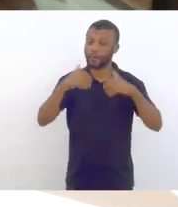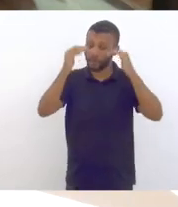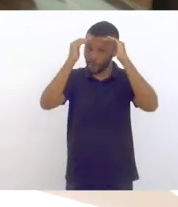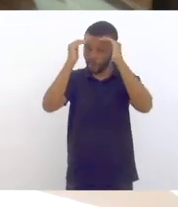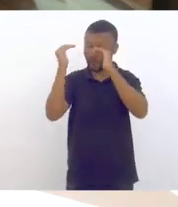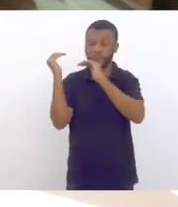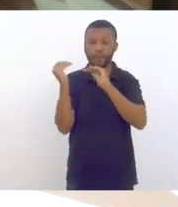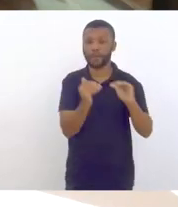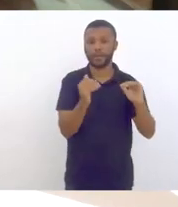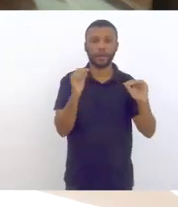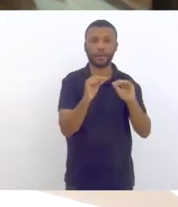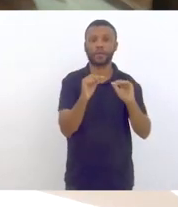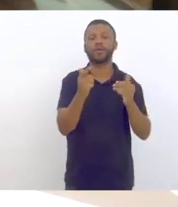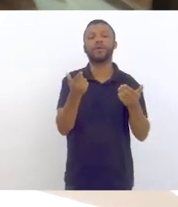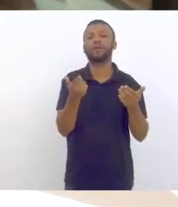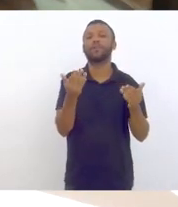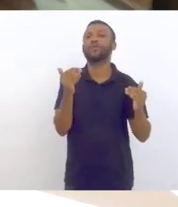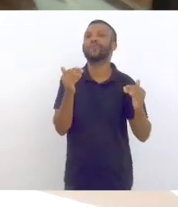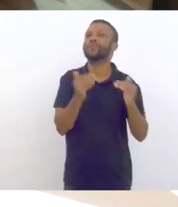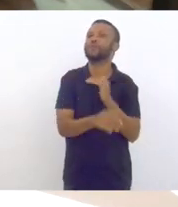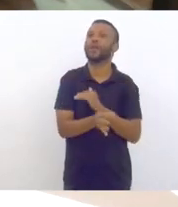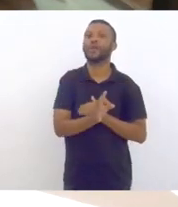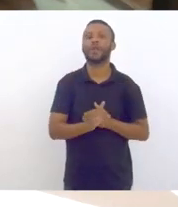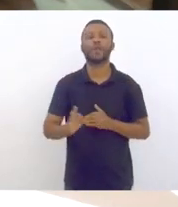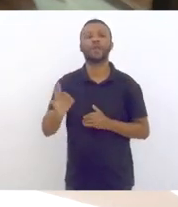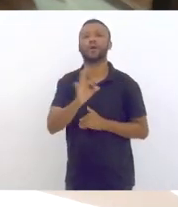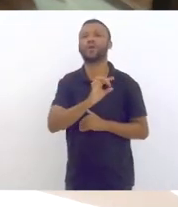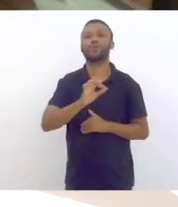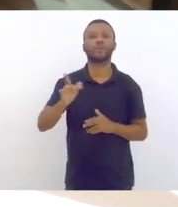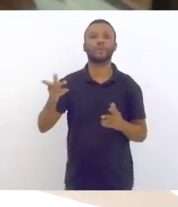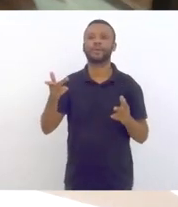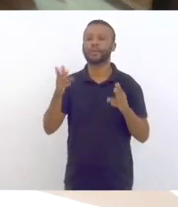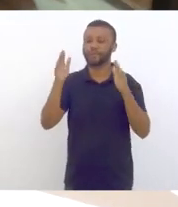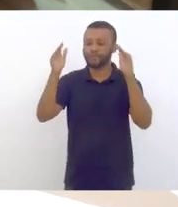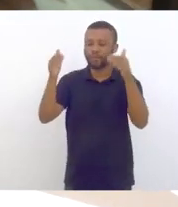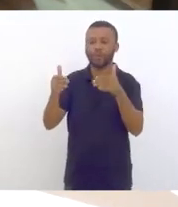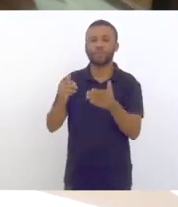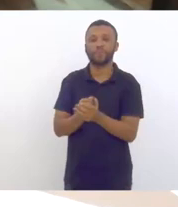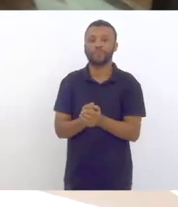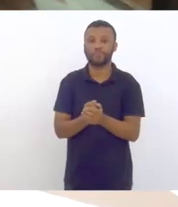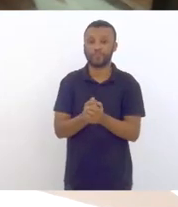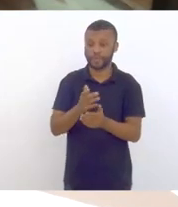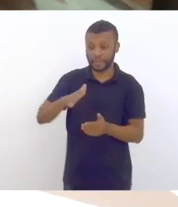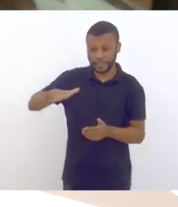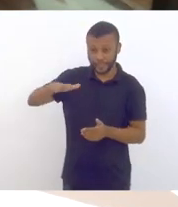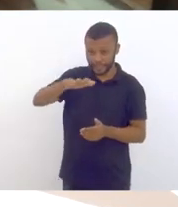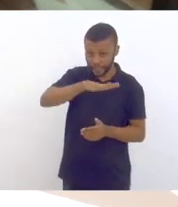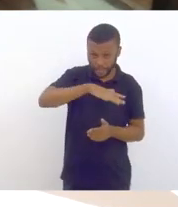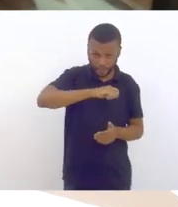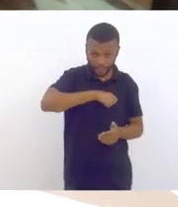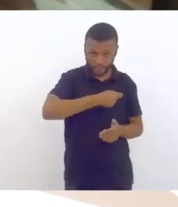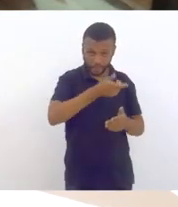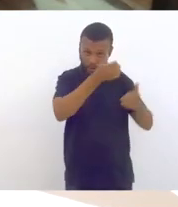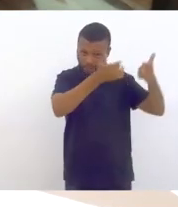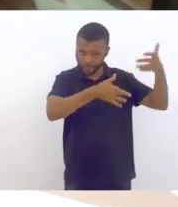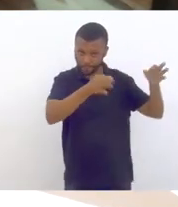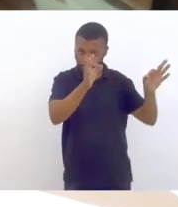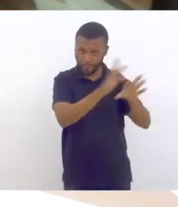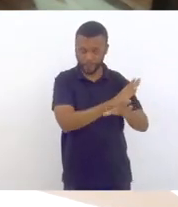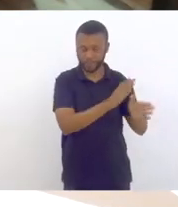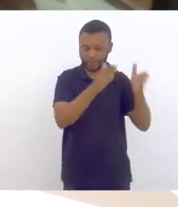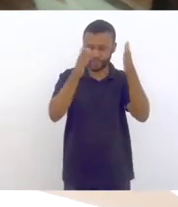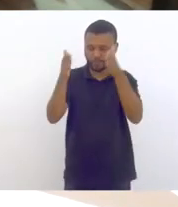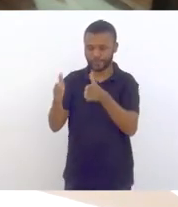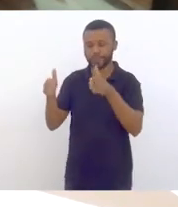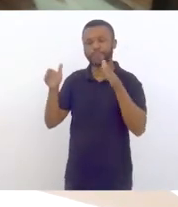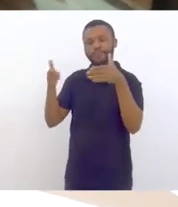e não não discorrer sobre seu mérito então essa parte fiscal falando sobre a Parte Educacional e aqui